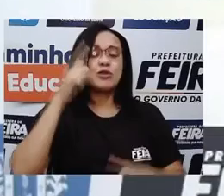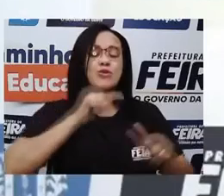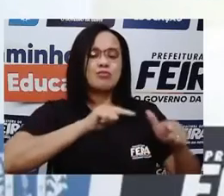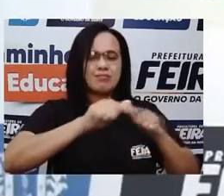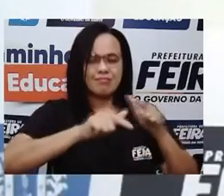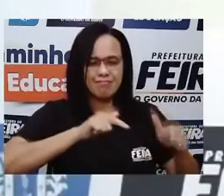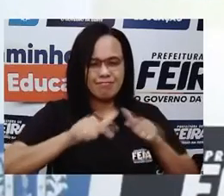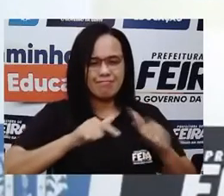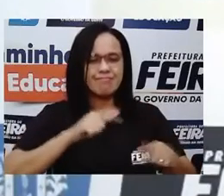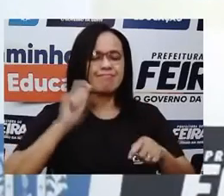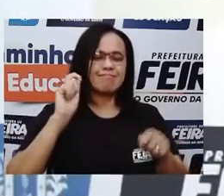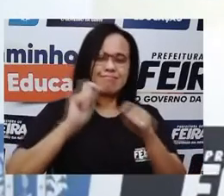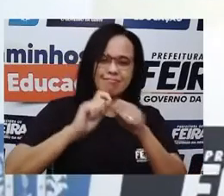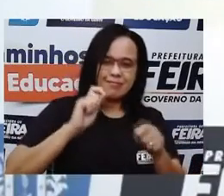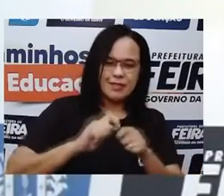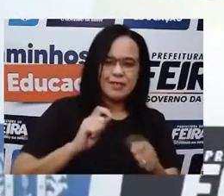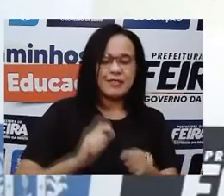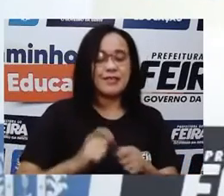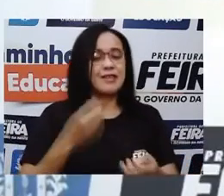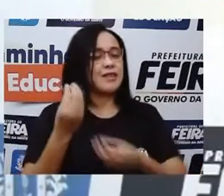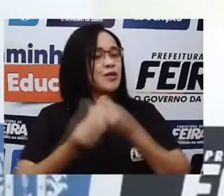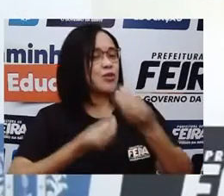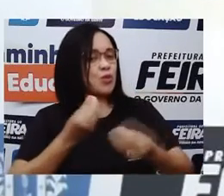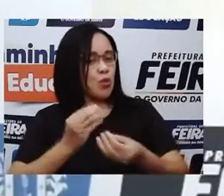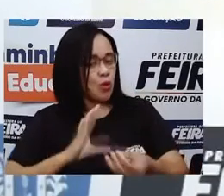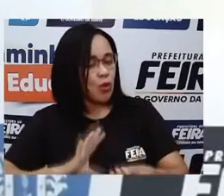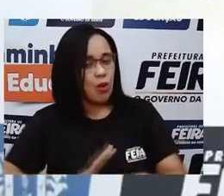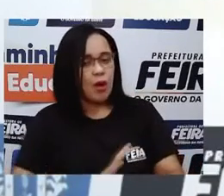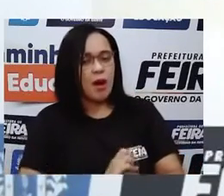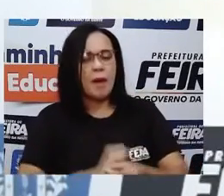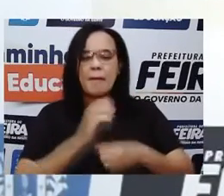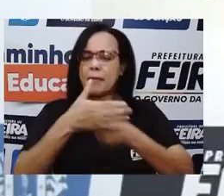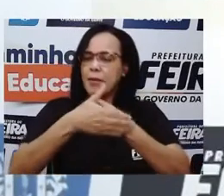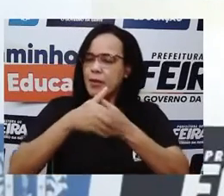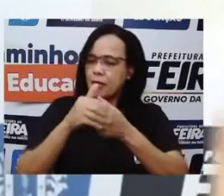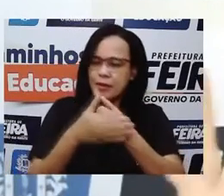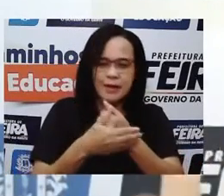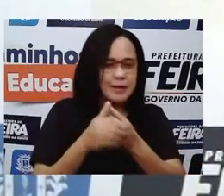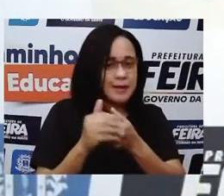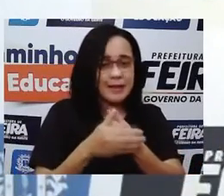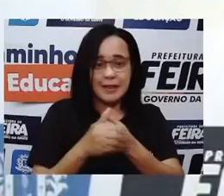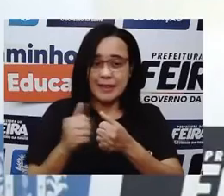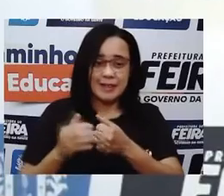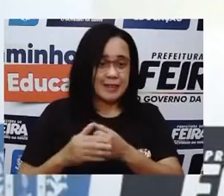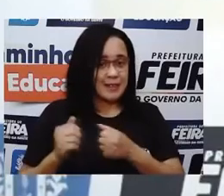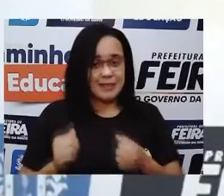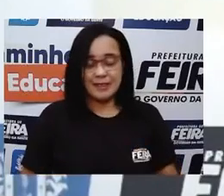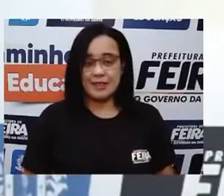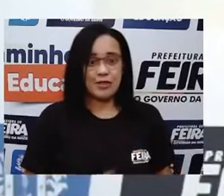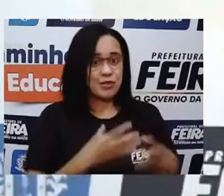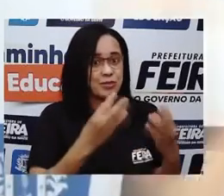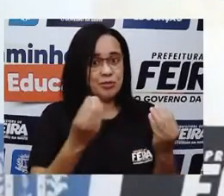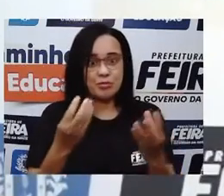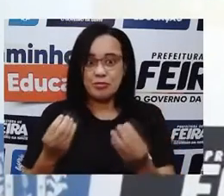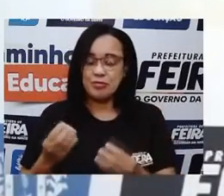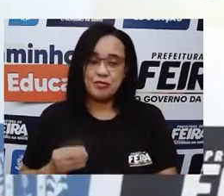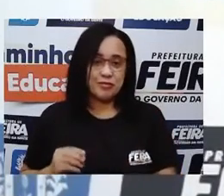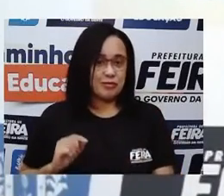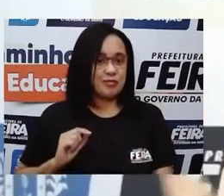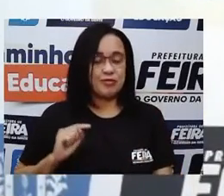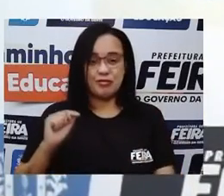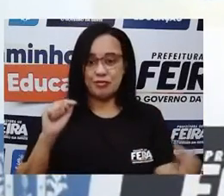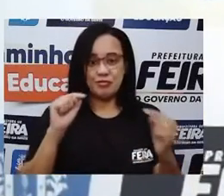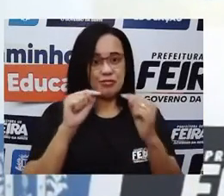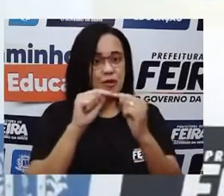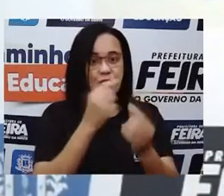muito carinho, um trabalho feito com uma tentativa enorme, uma vontade enorme de chegar até vocês, de chegar até o coração de vocês,